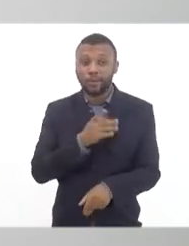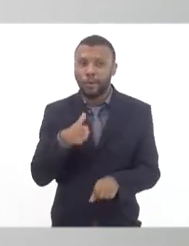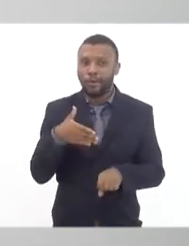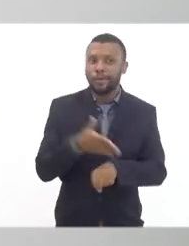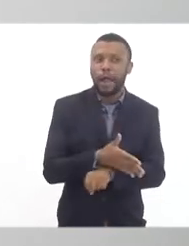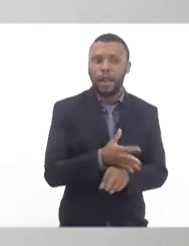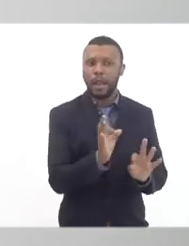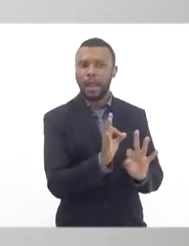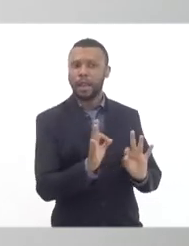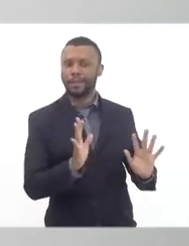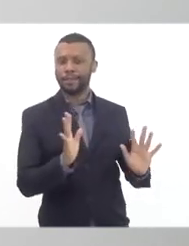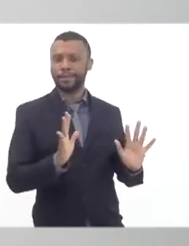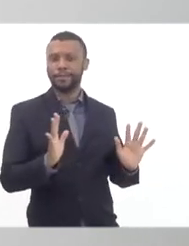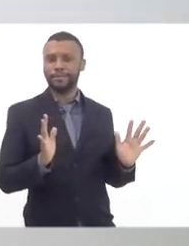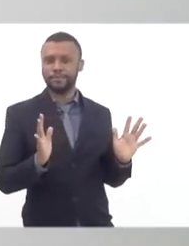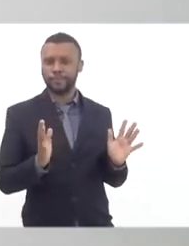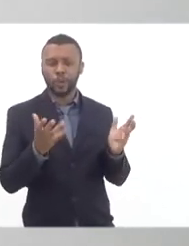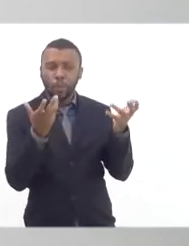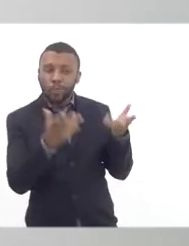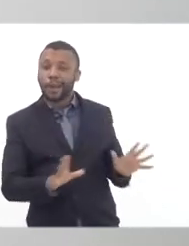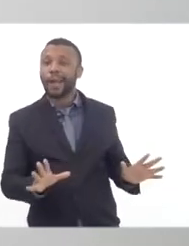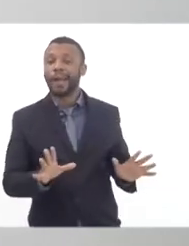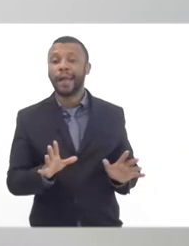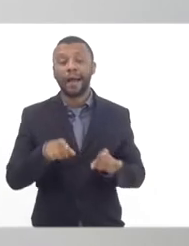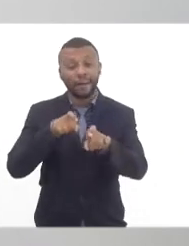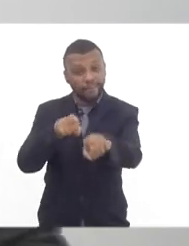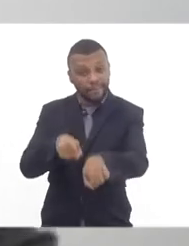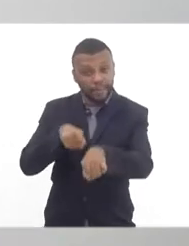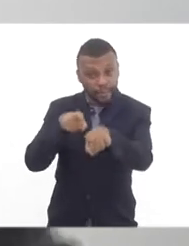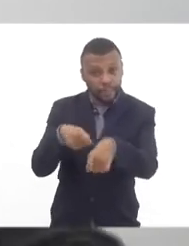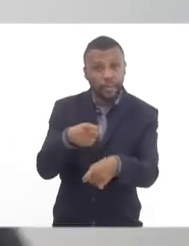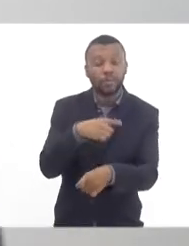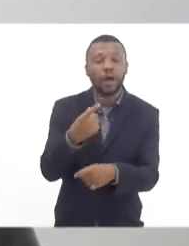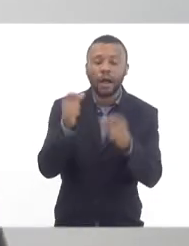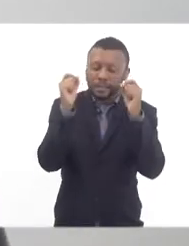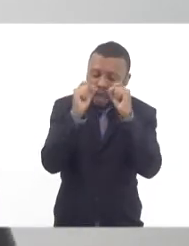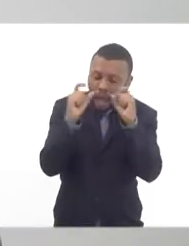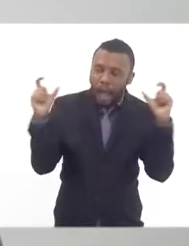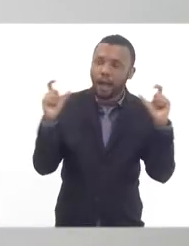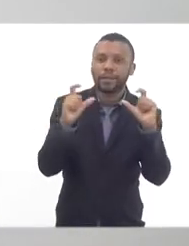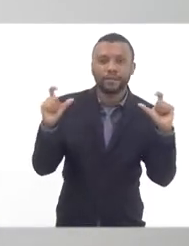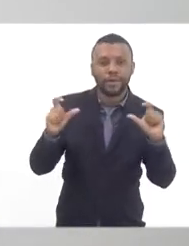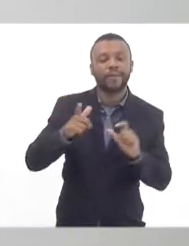impedida de circular. A própria fazenda Colubandê, a gente alertou várias vezes, há